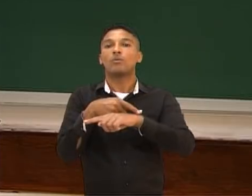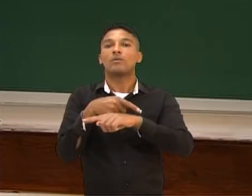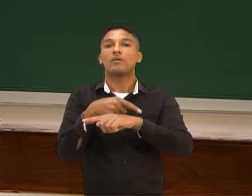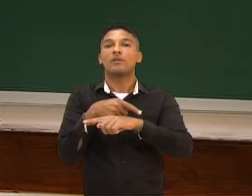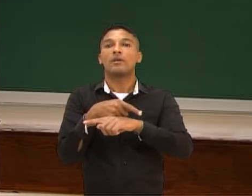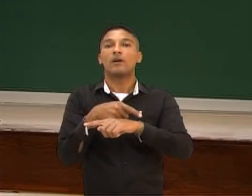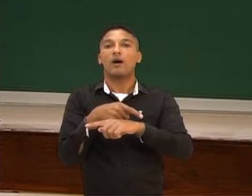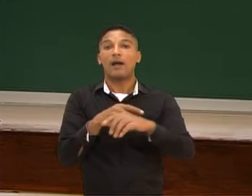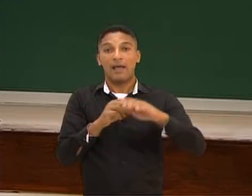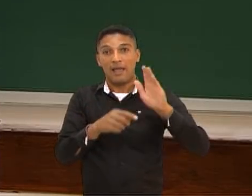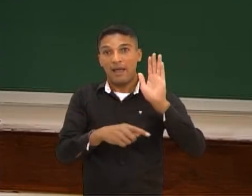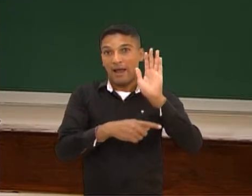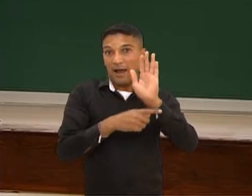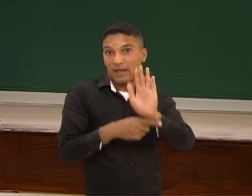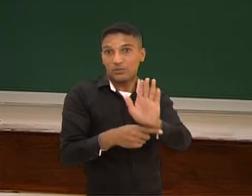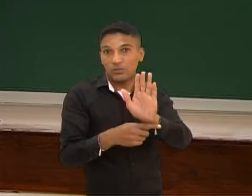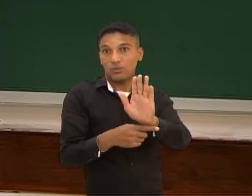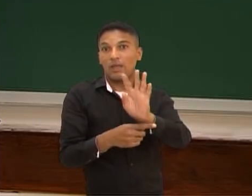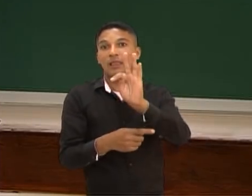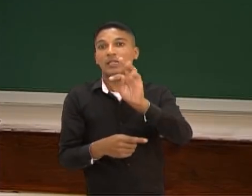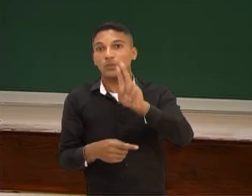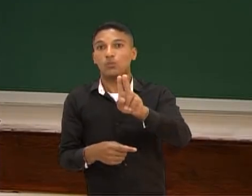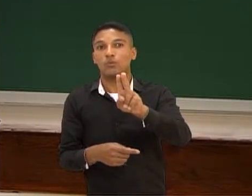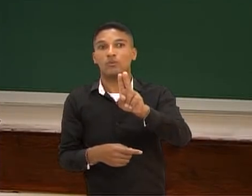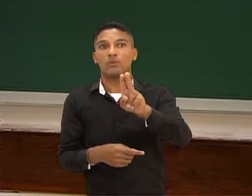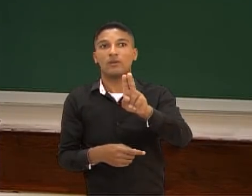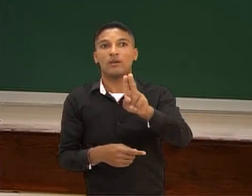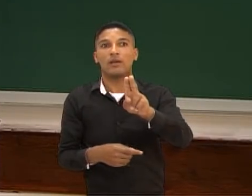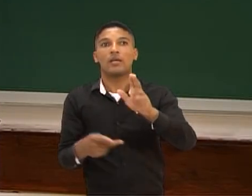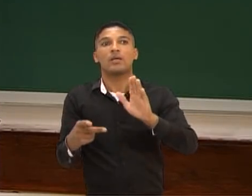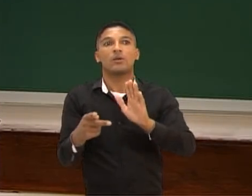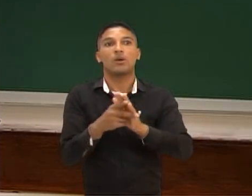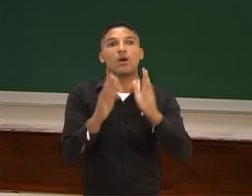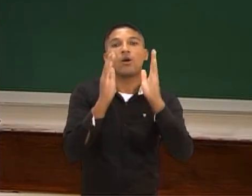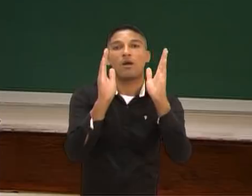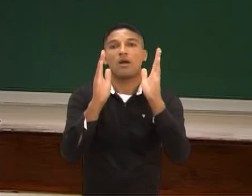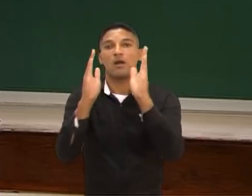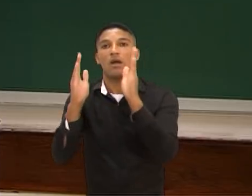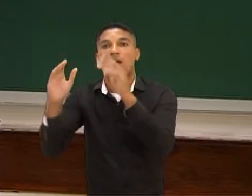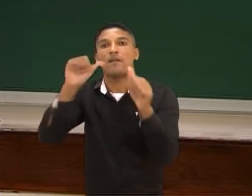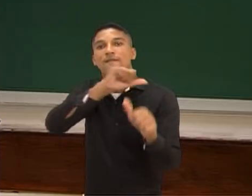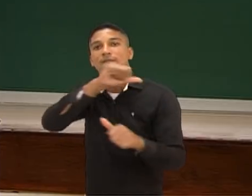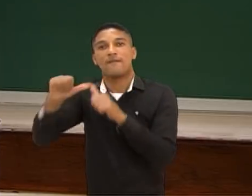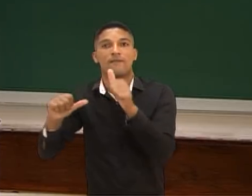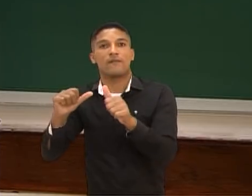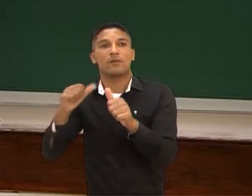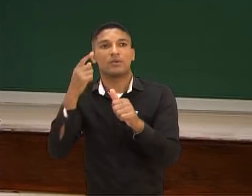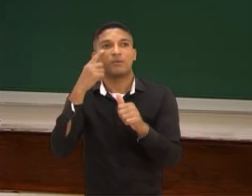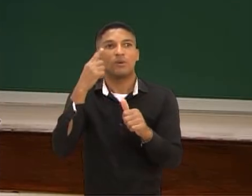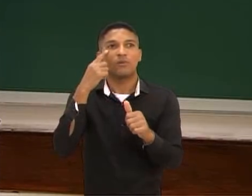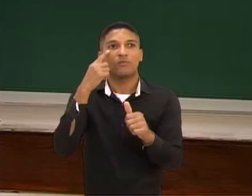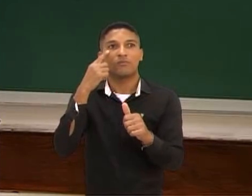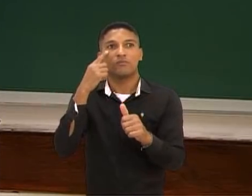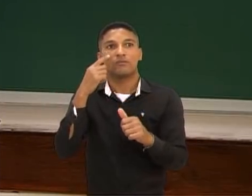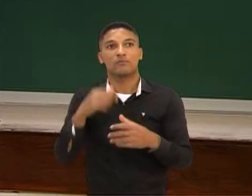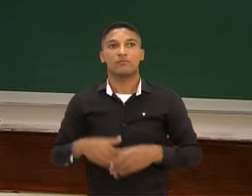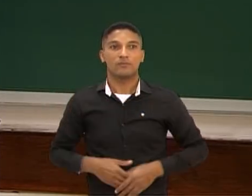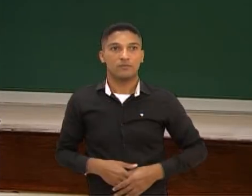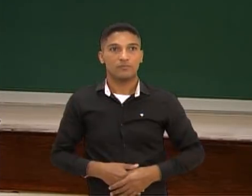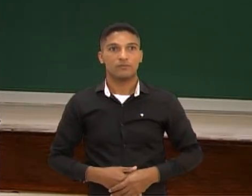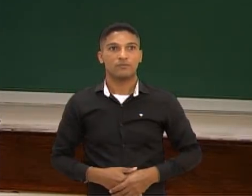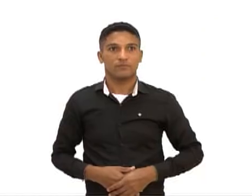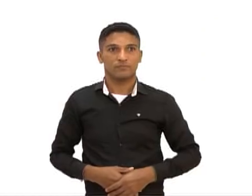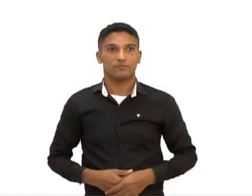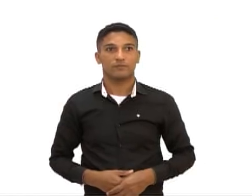dela para conseguir compor a segunda pessoa do singular no imperativo afirmativo, né? Na sequência, observem que ainda